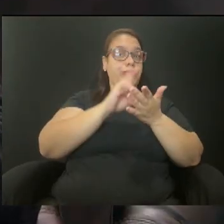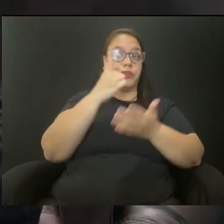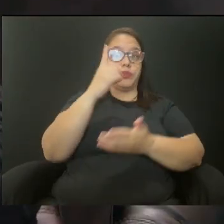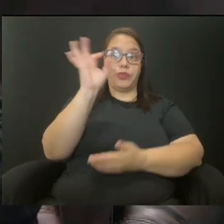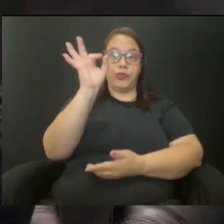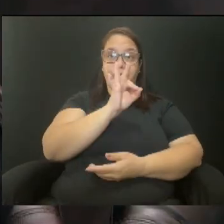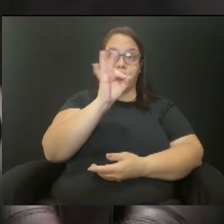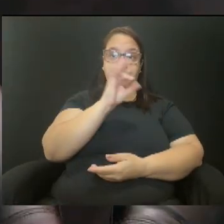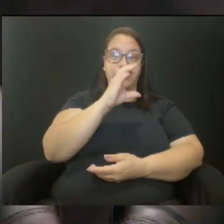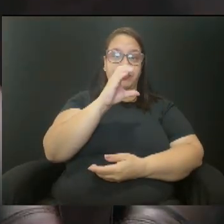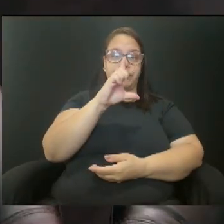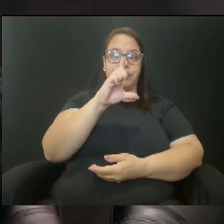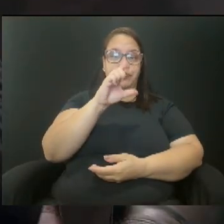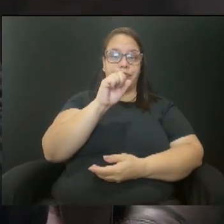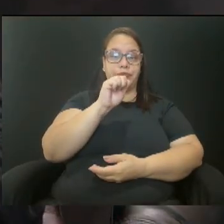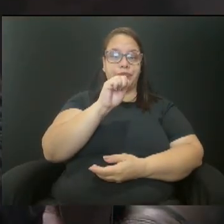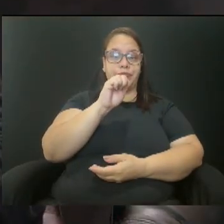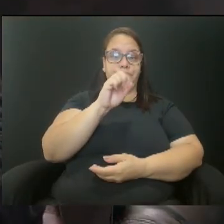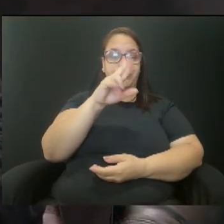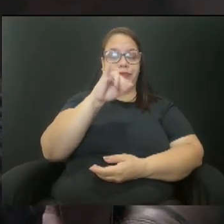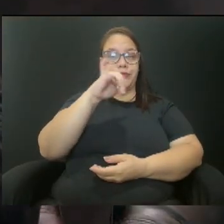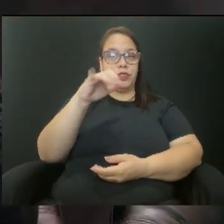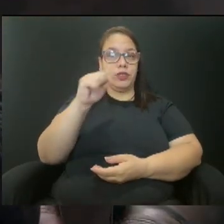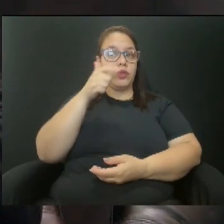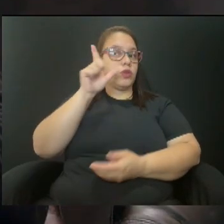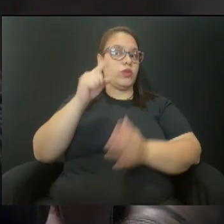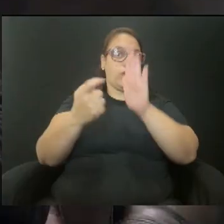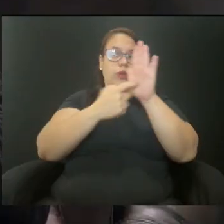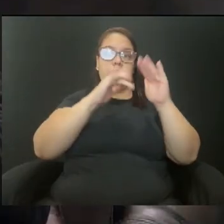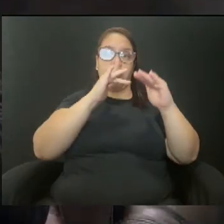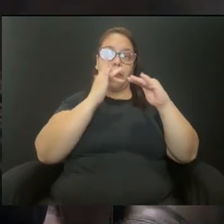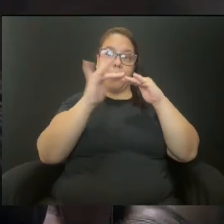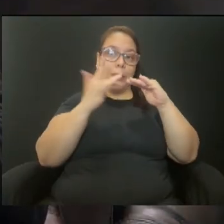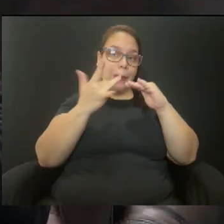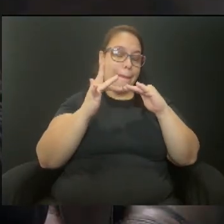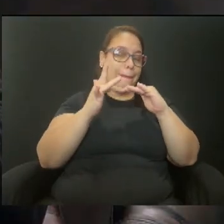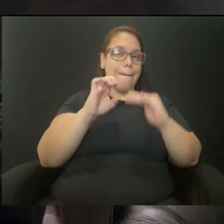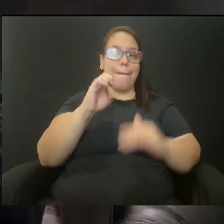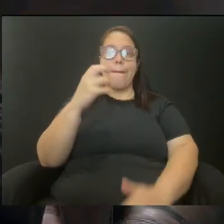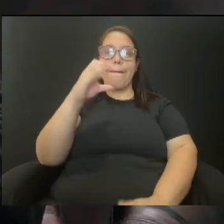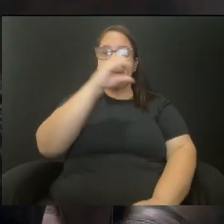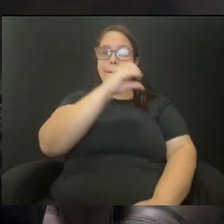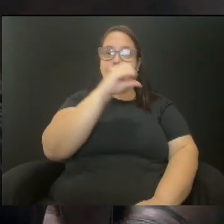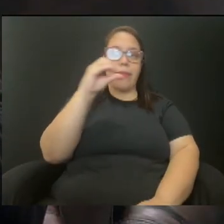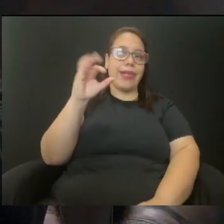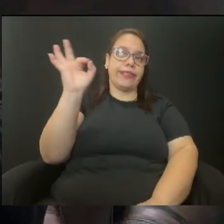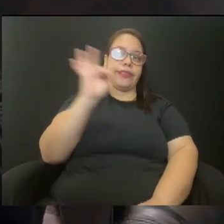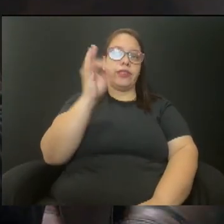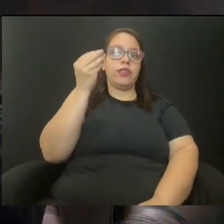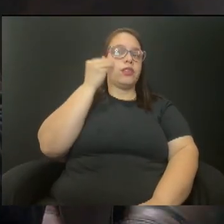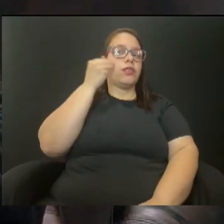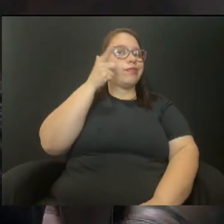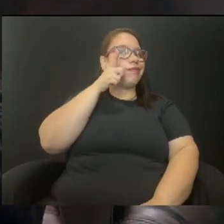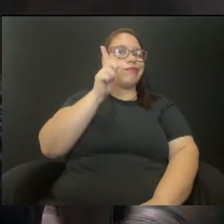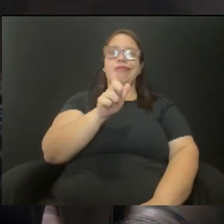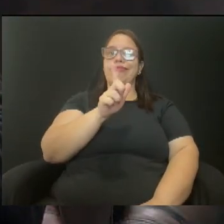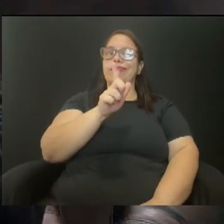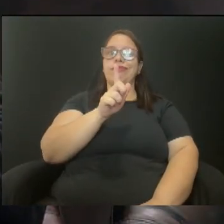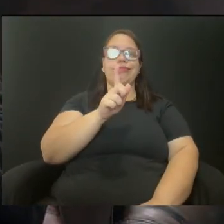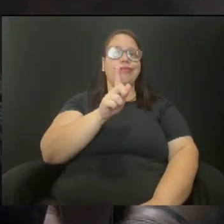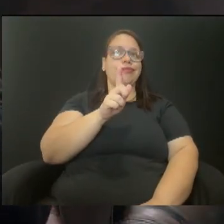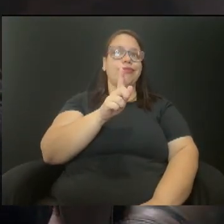trouxe, conseguiu e está mostrando nas redes sociais. Outros 99% tentaram e não conseguiram. Isso é um problema?